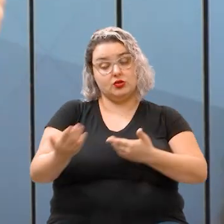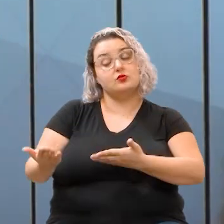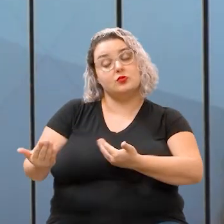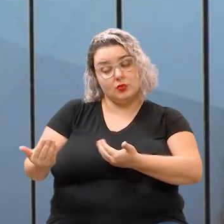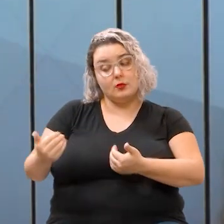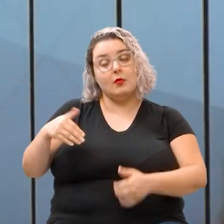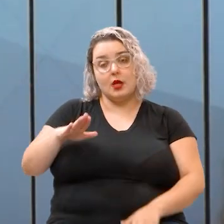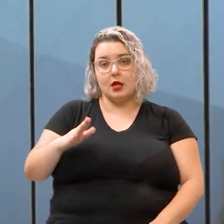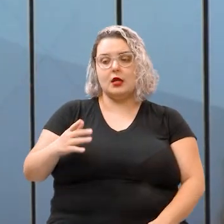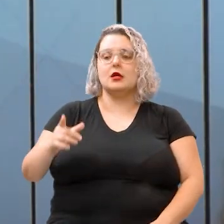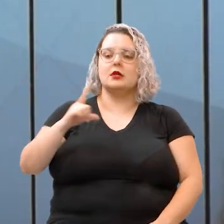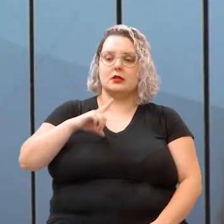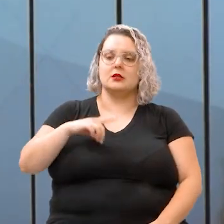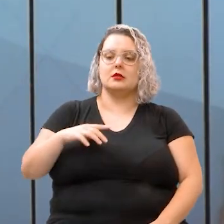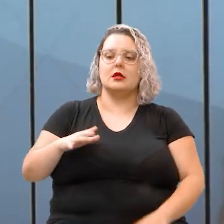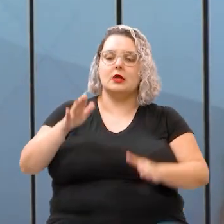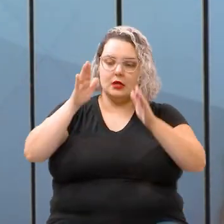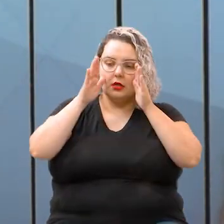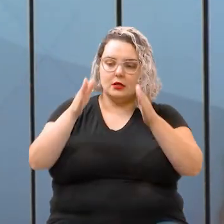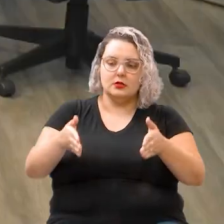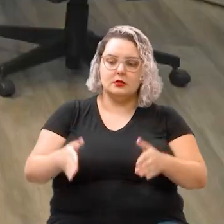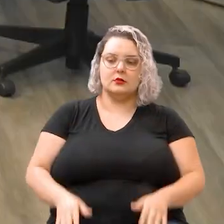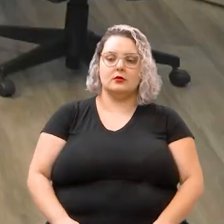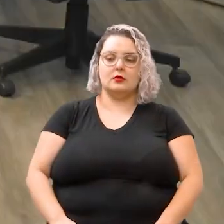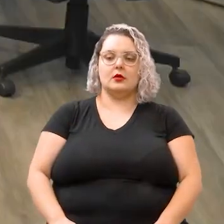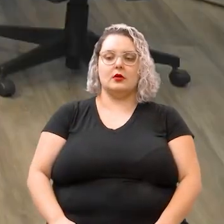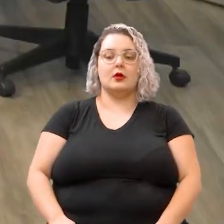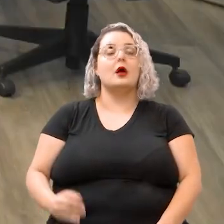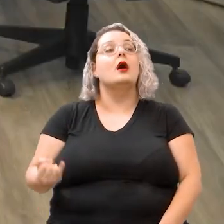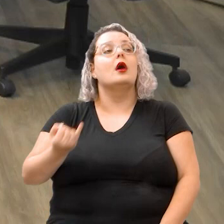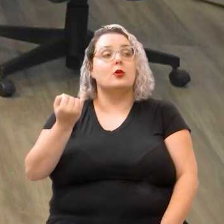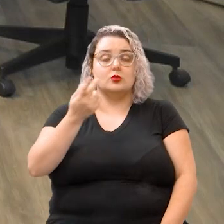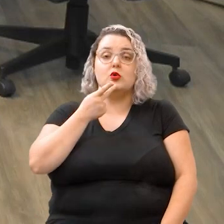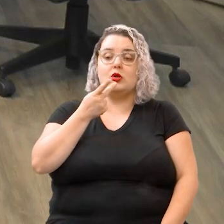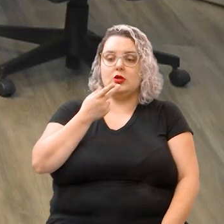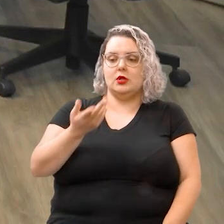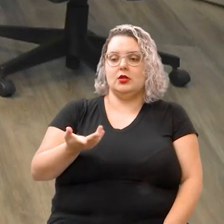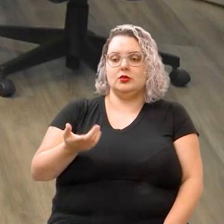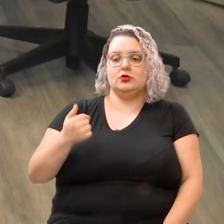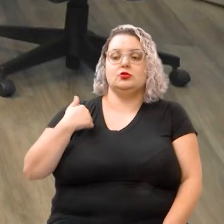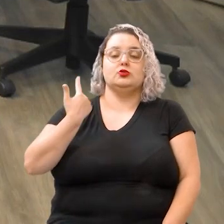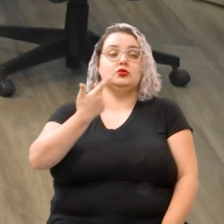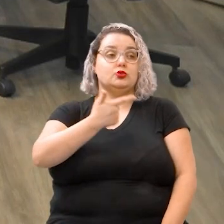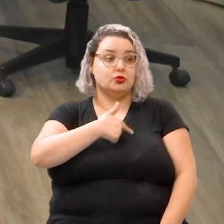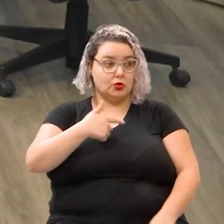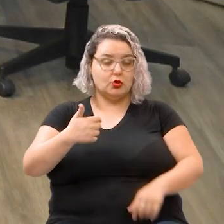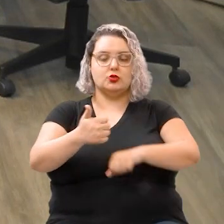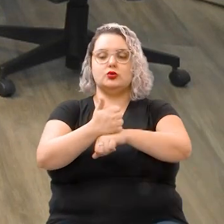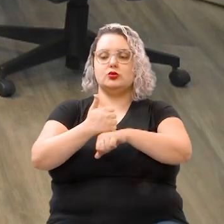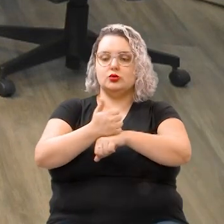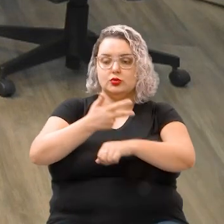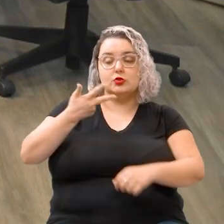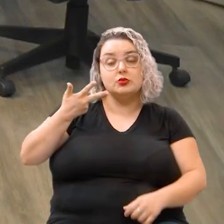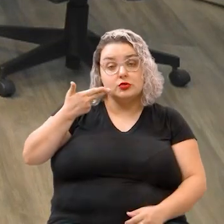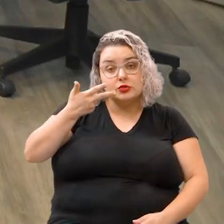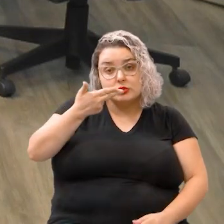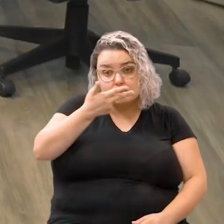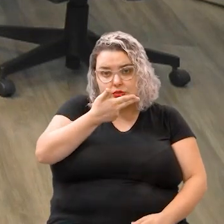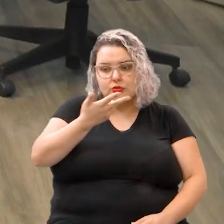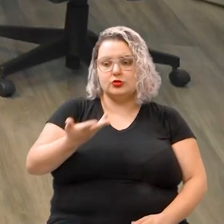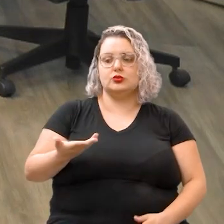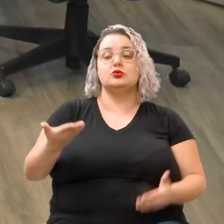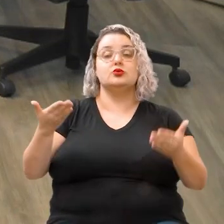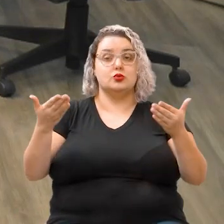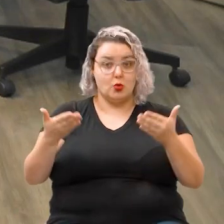novas, elas têm mais essa atenção. É importante a gente frisar que os nossos profissionais, cirurgiões dentistas